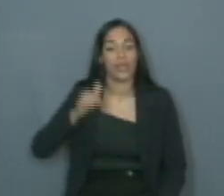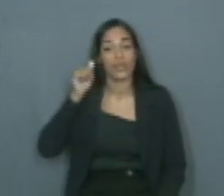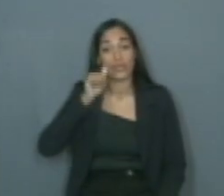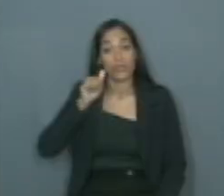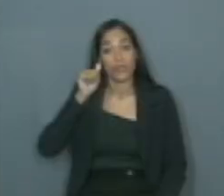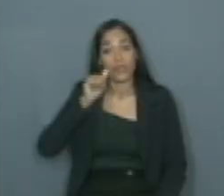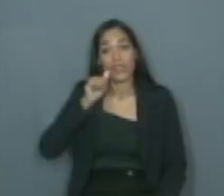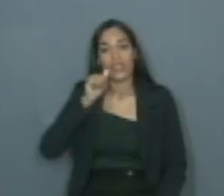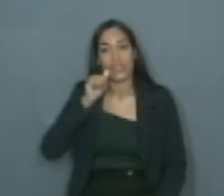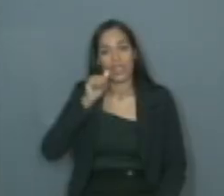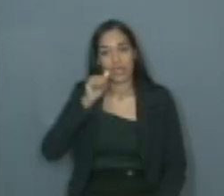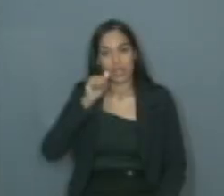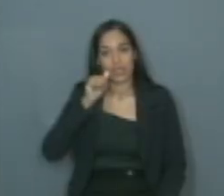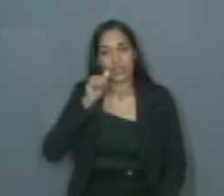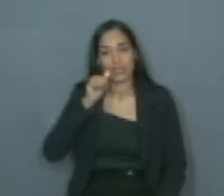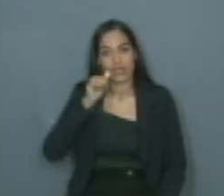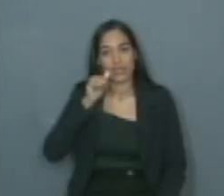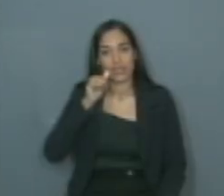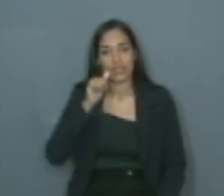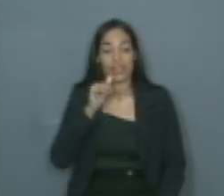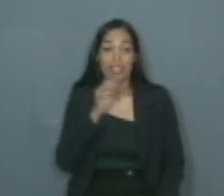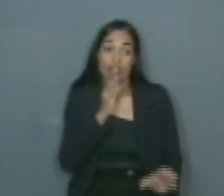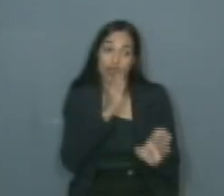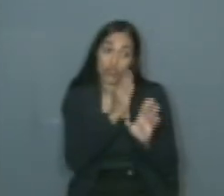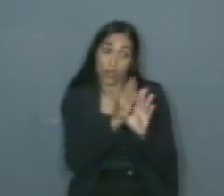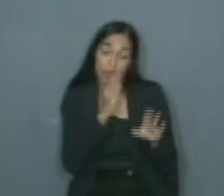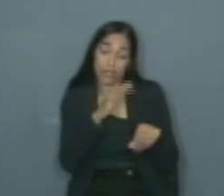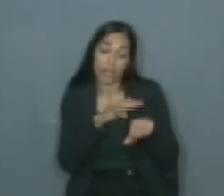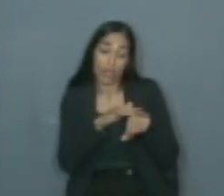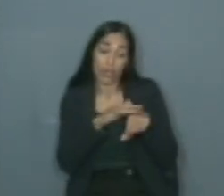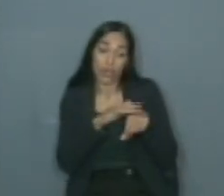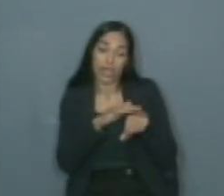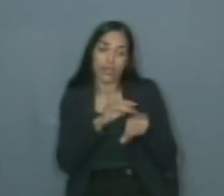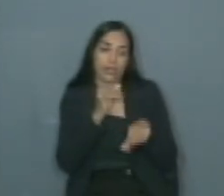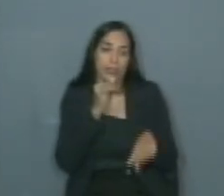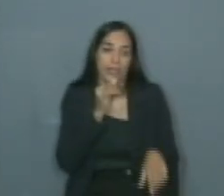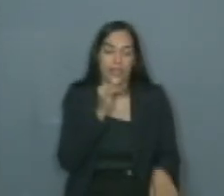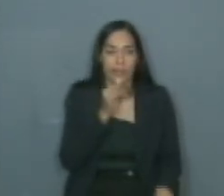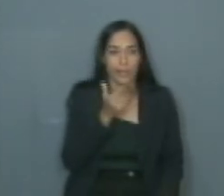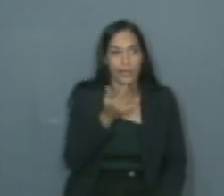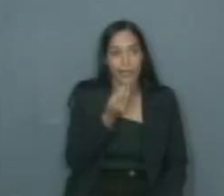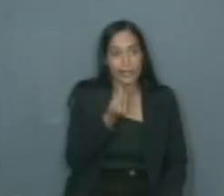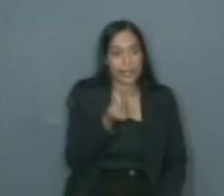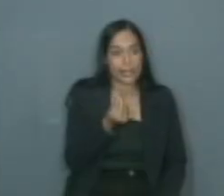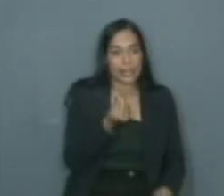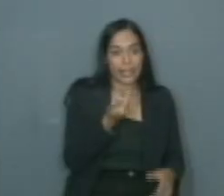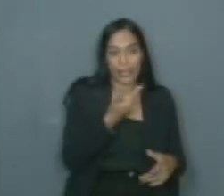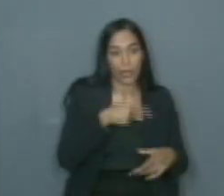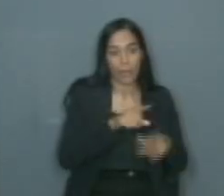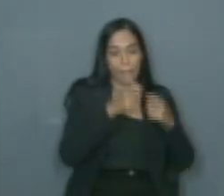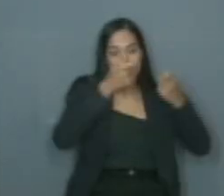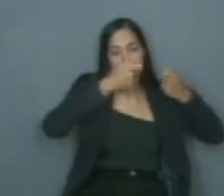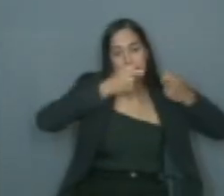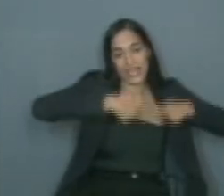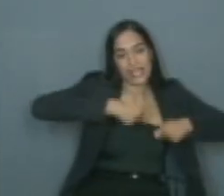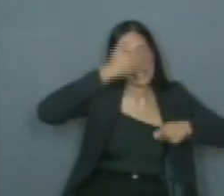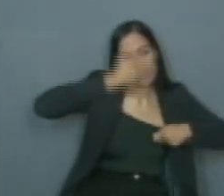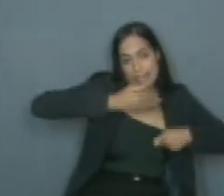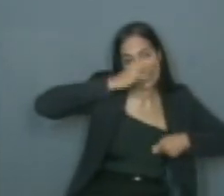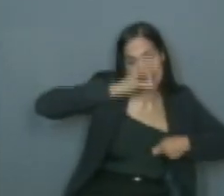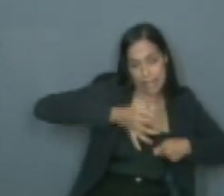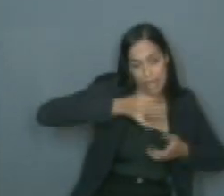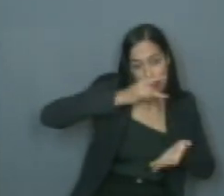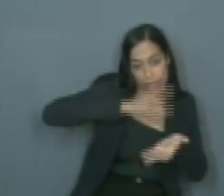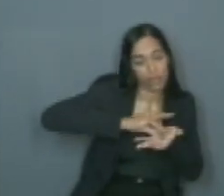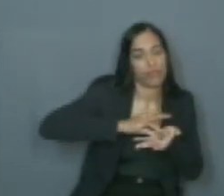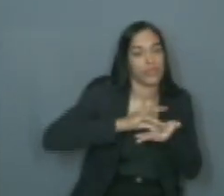mulheres serem subdiagnosticadas. E o que é subdiagnosticada? É um diagnóstico que não é preciso e que não identifica de